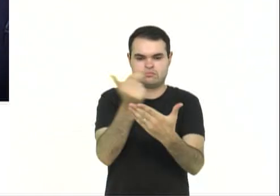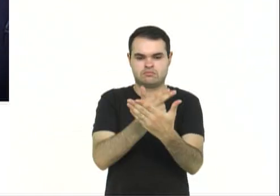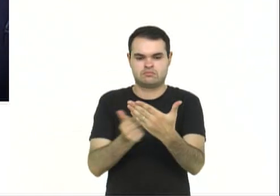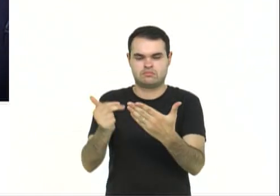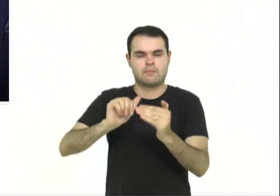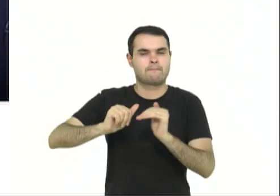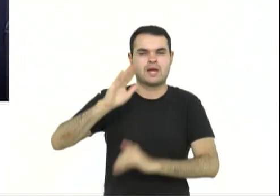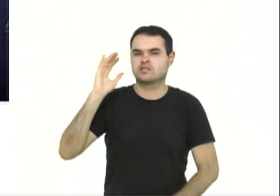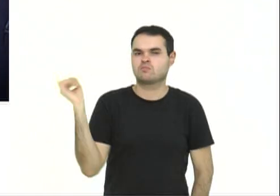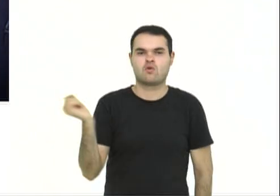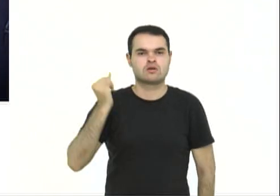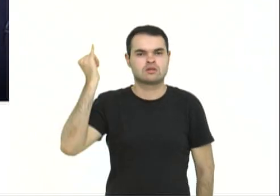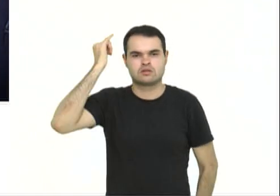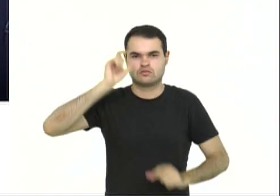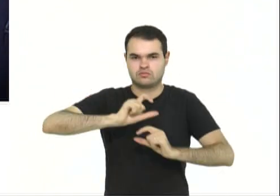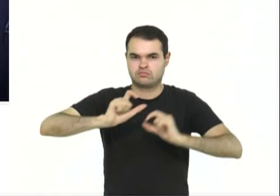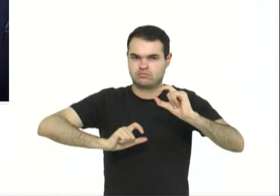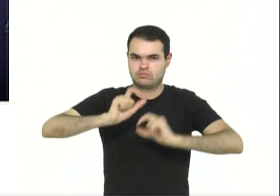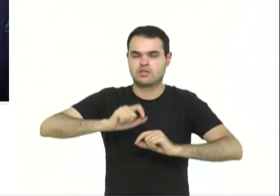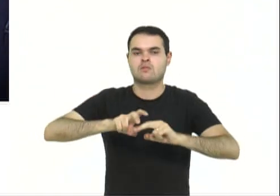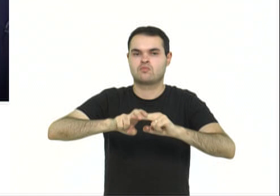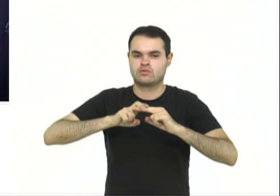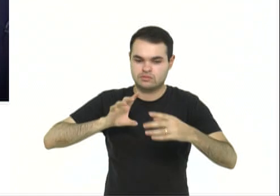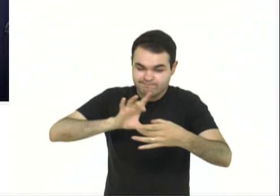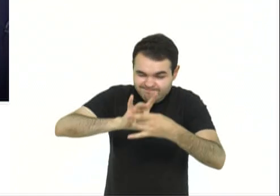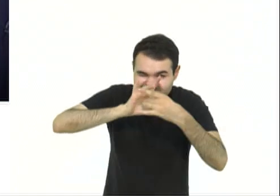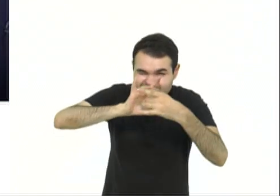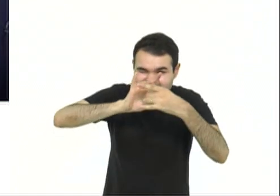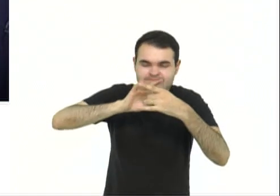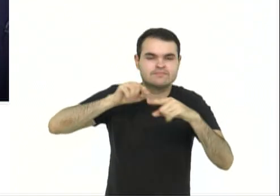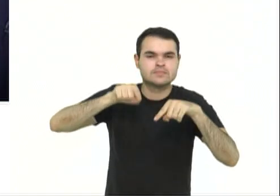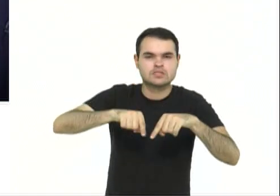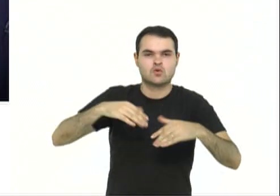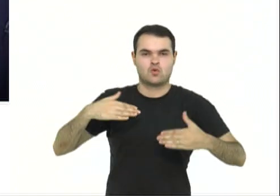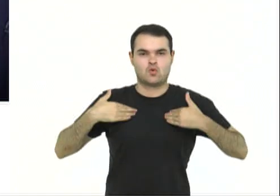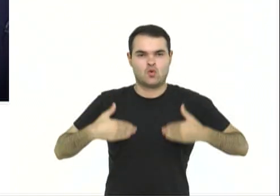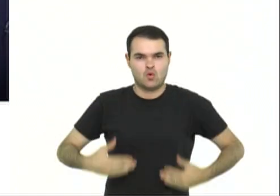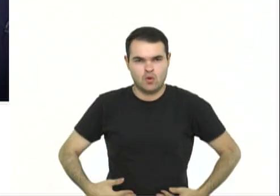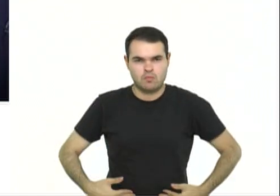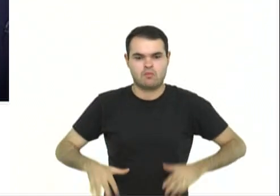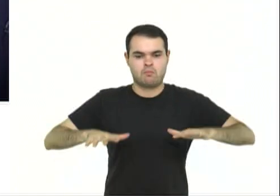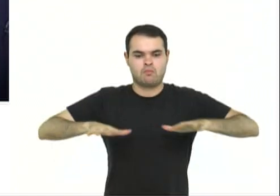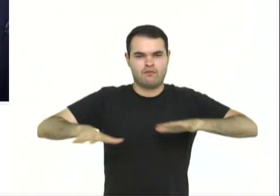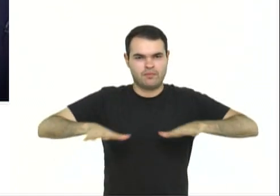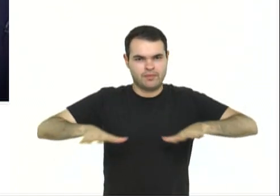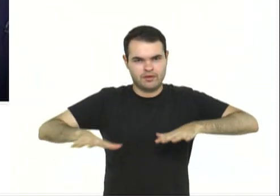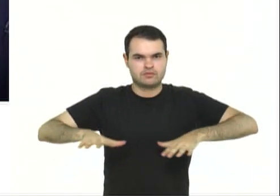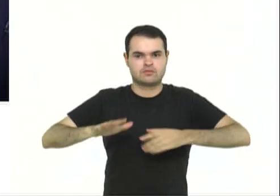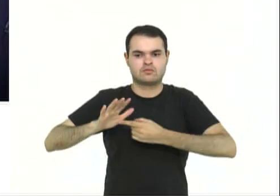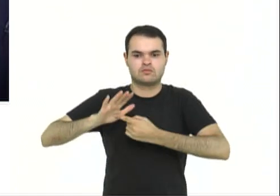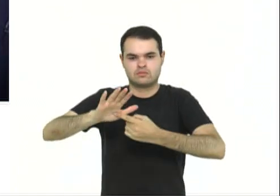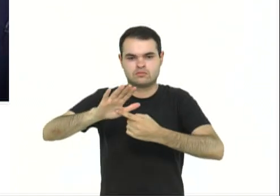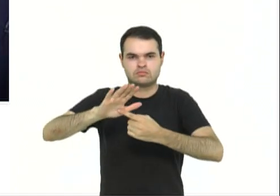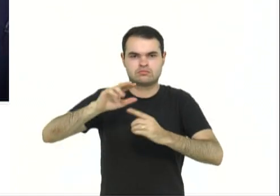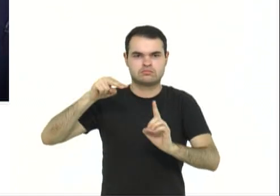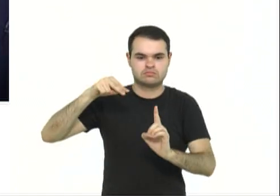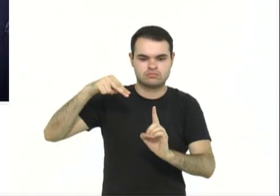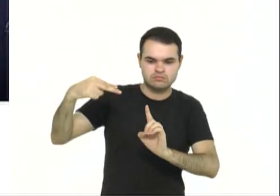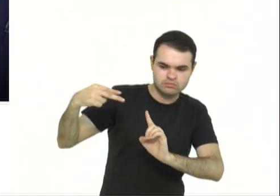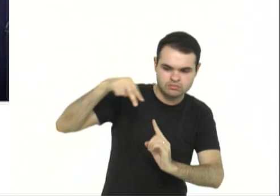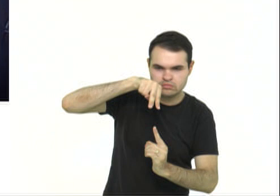quem faz quadrinhos, assim. Então a gente sempre está conectado com essa parte do corpo e também do movimento, como representar movimento,